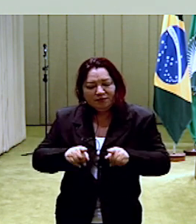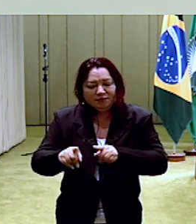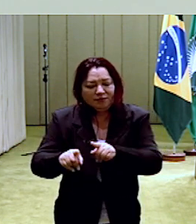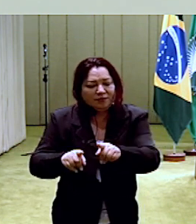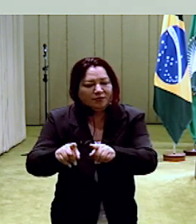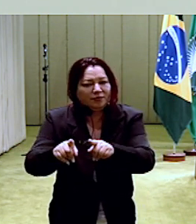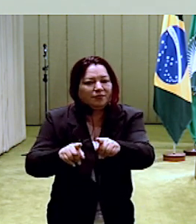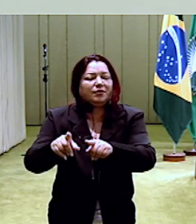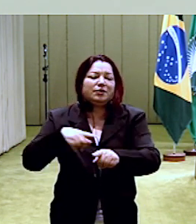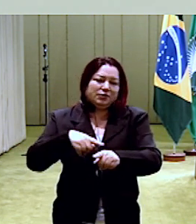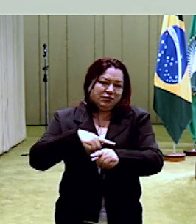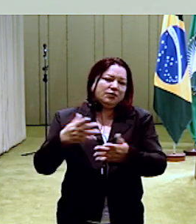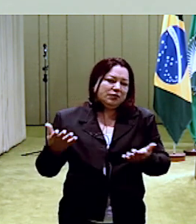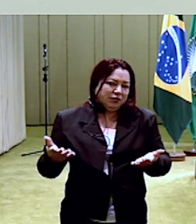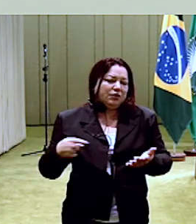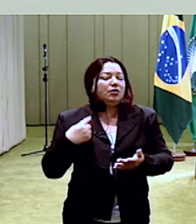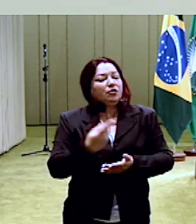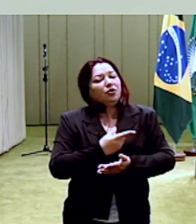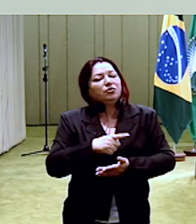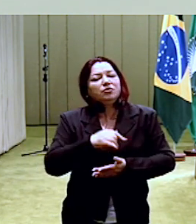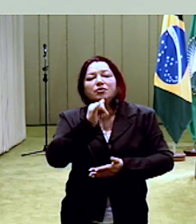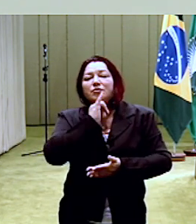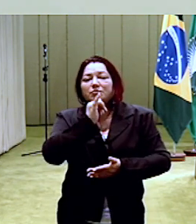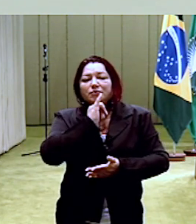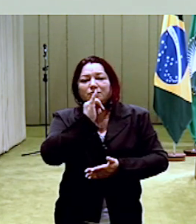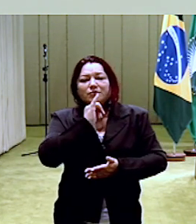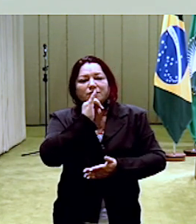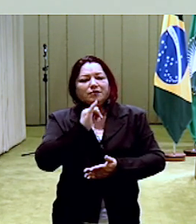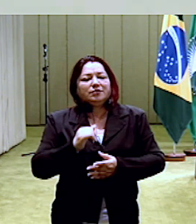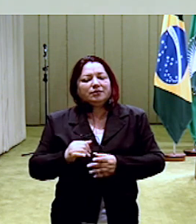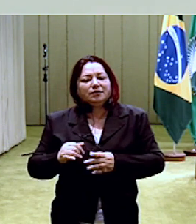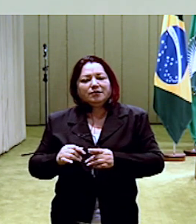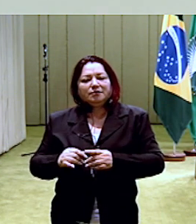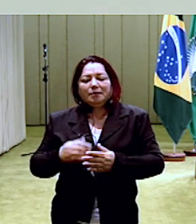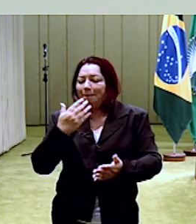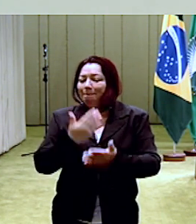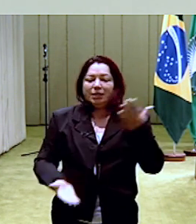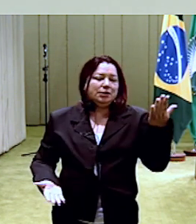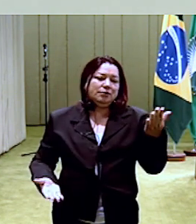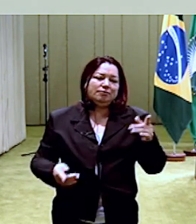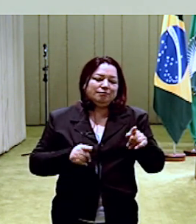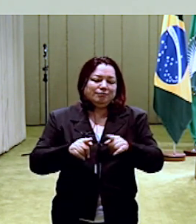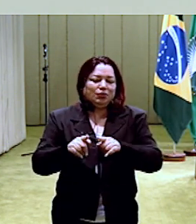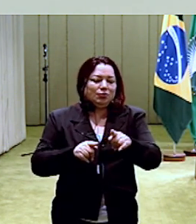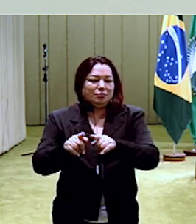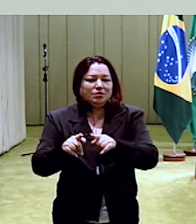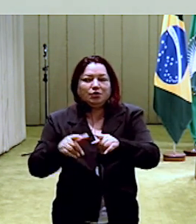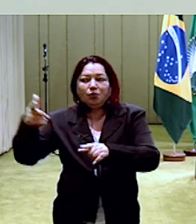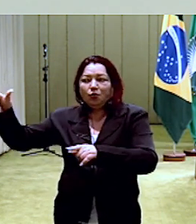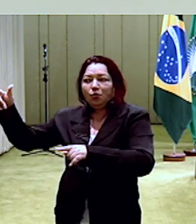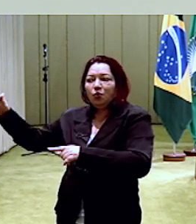competitivos as exportações. Então, a gente tinha um modelo de financiamento à exportação, a gente perdeu competitividade comparado com